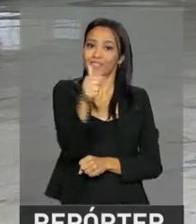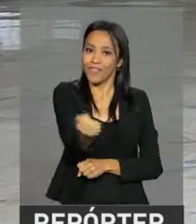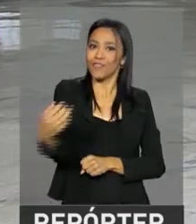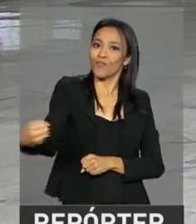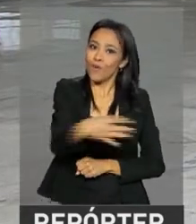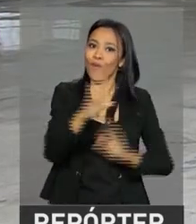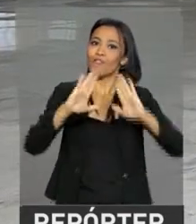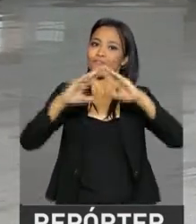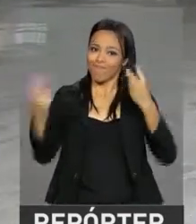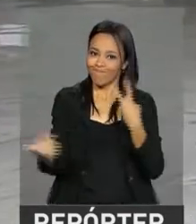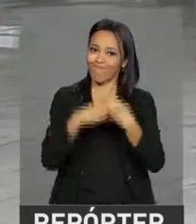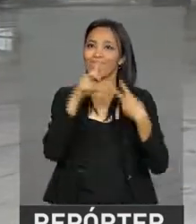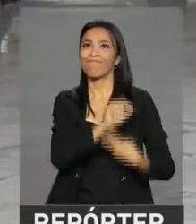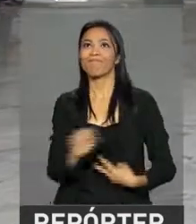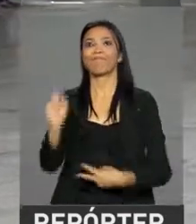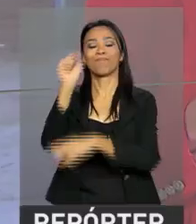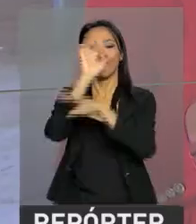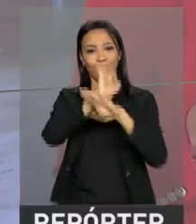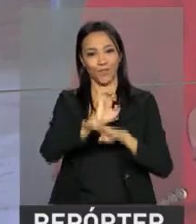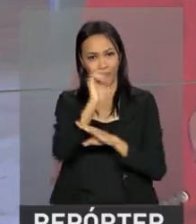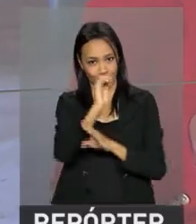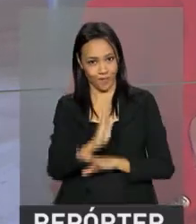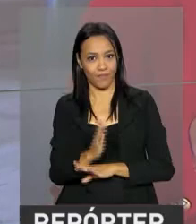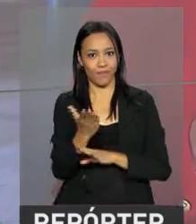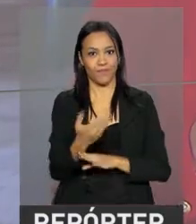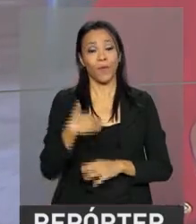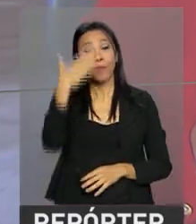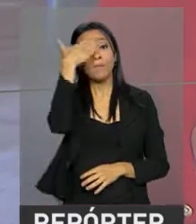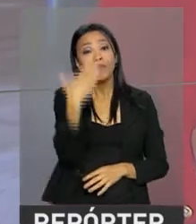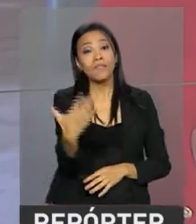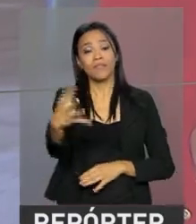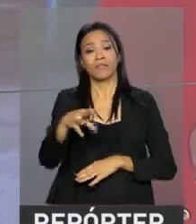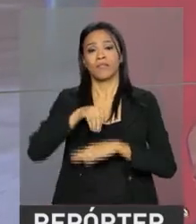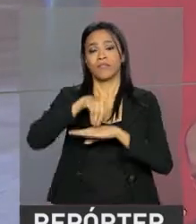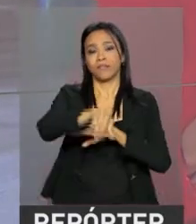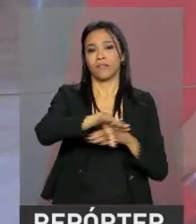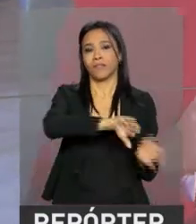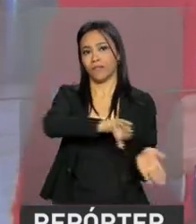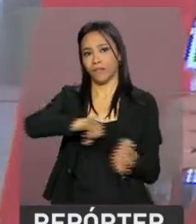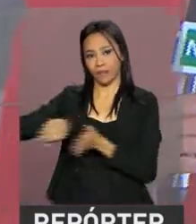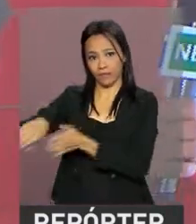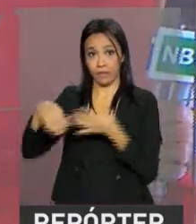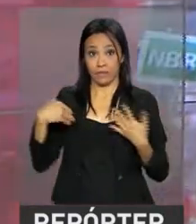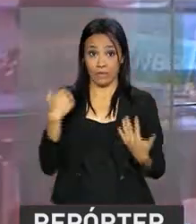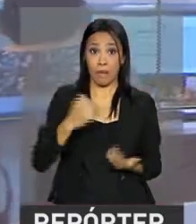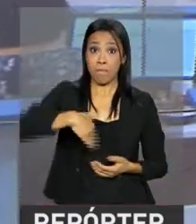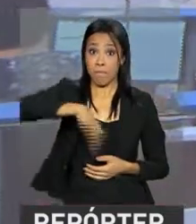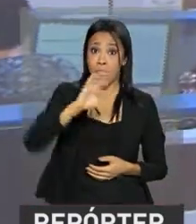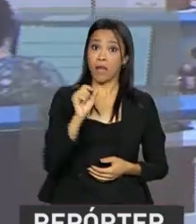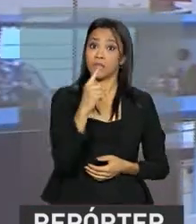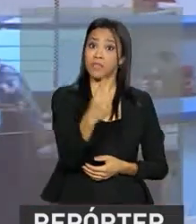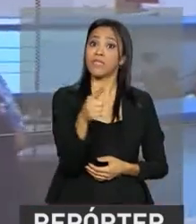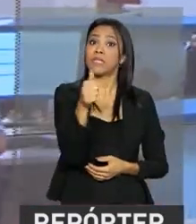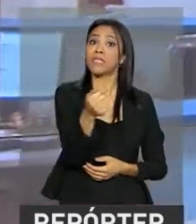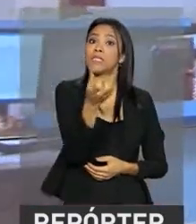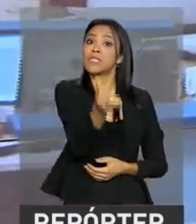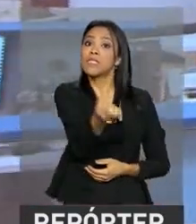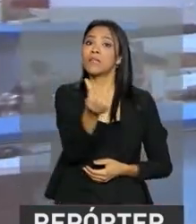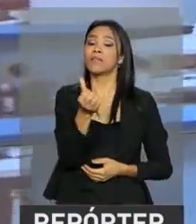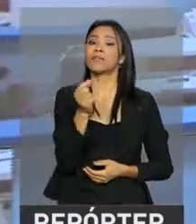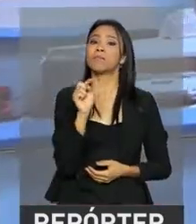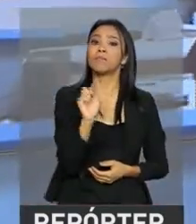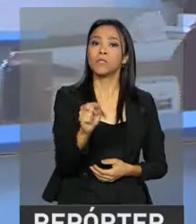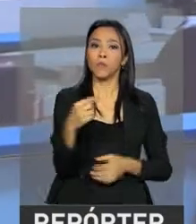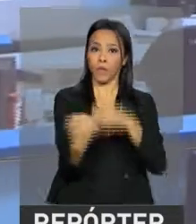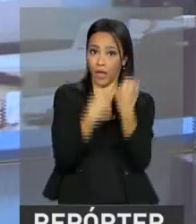em todo o país. Leandro. Tá ok, Paulo. Obrigado pelas suas informações. E mais de 176 mil veículos foram